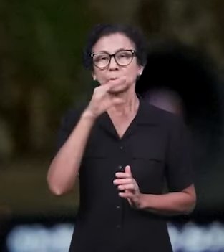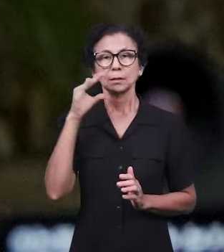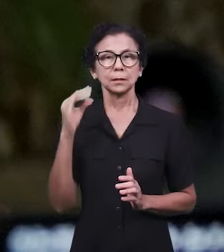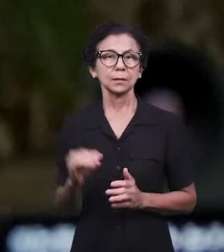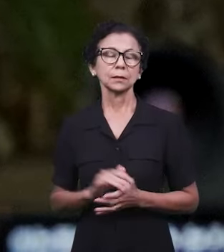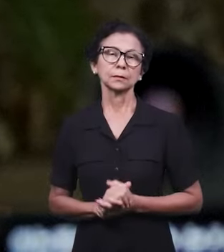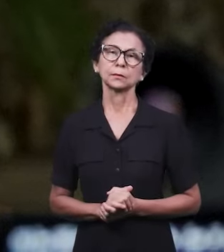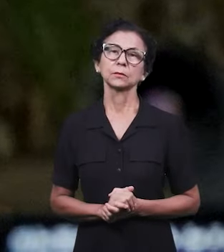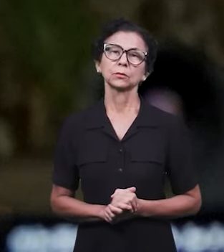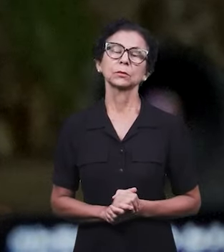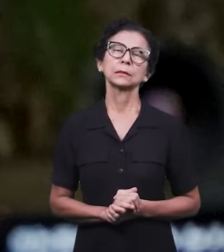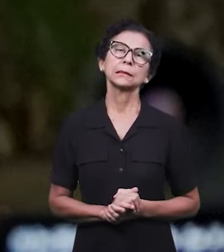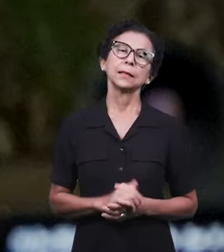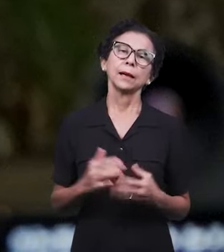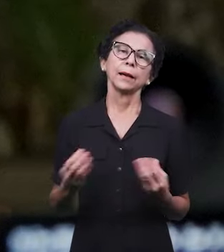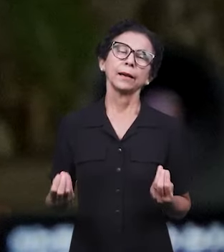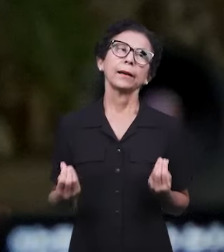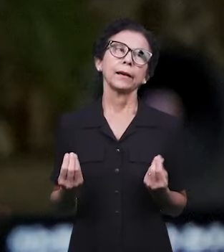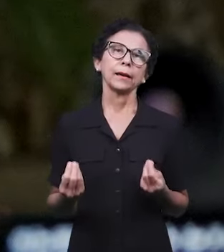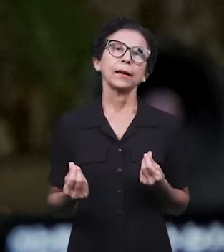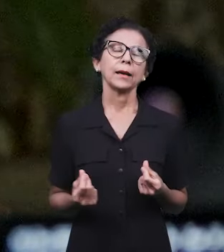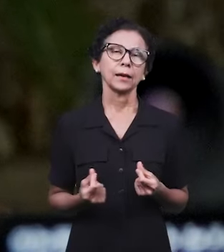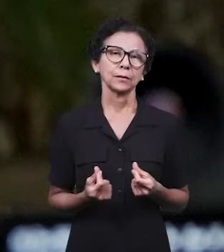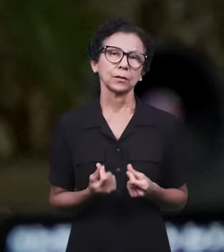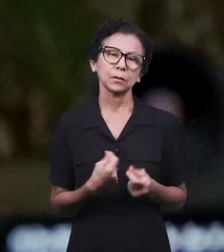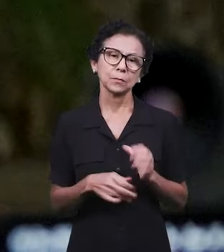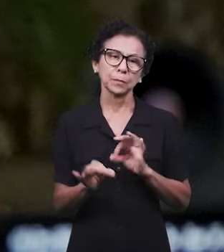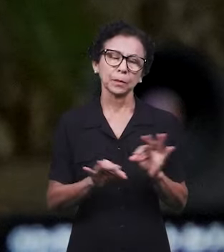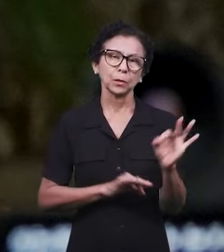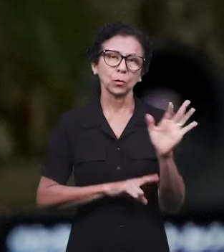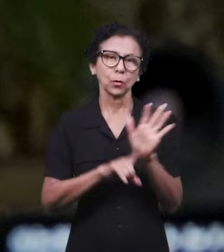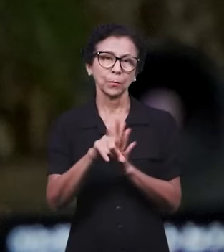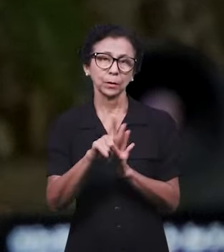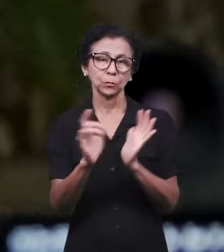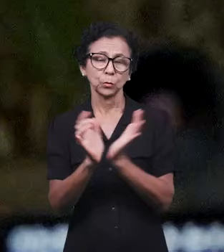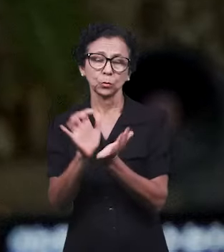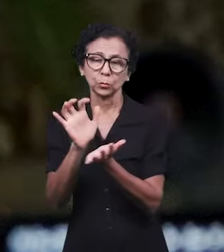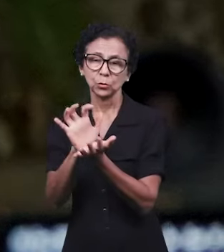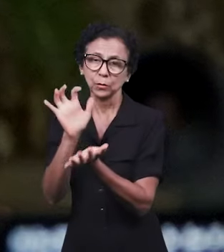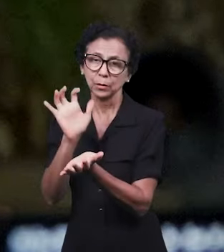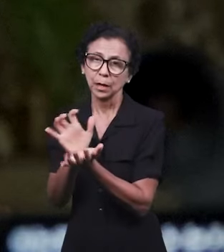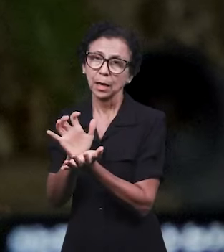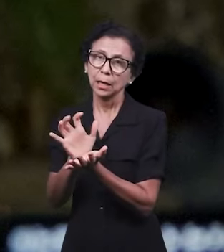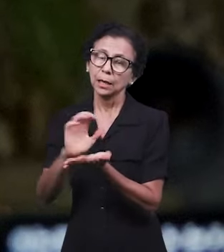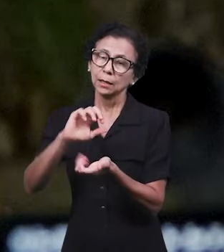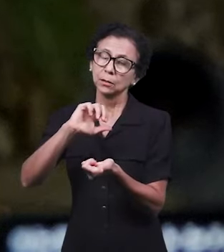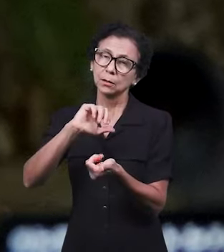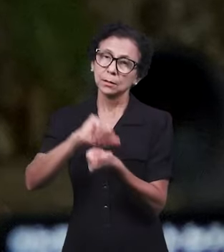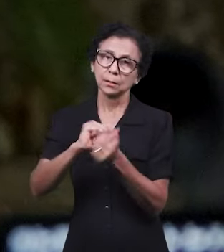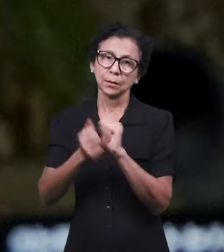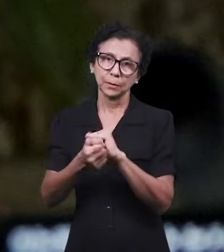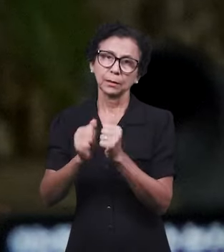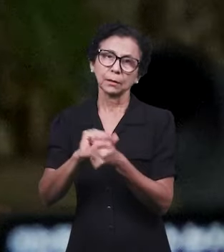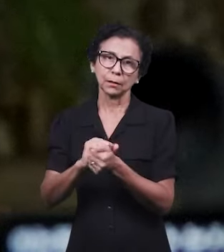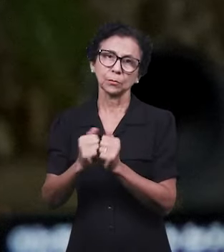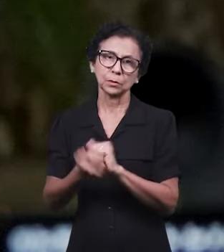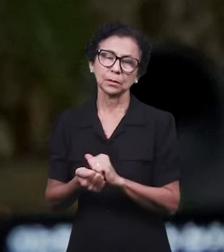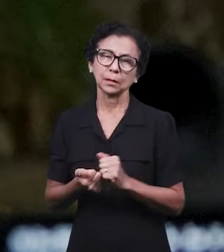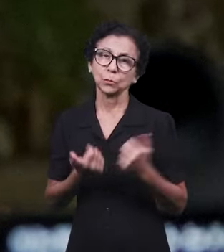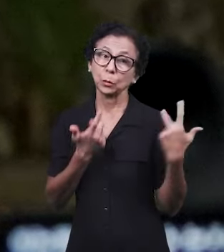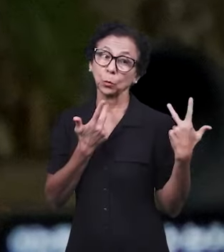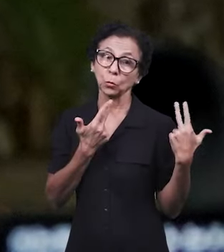adolescentes, nesses jovens, nesses adultos, para que têm mais dificuldades de aprendizagem, para que eles possam também usufruir desse